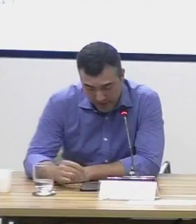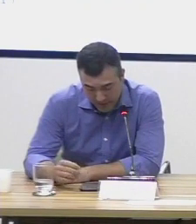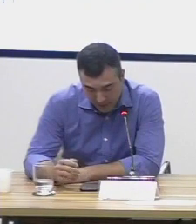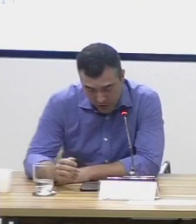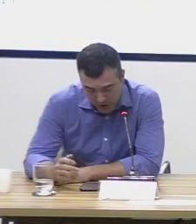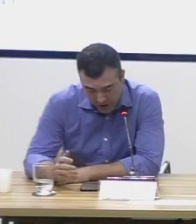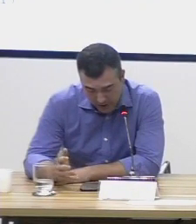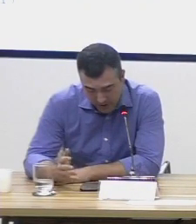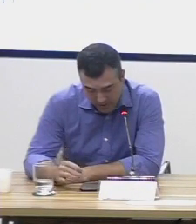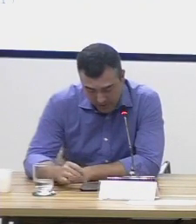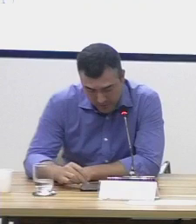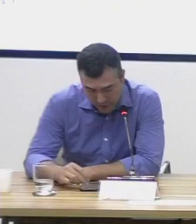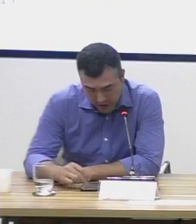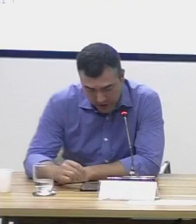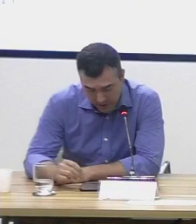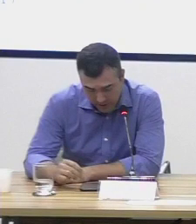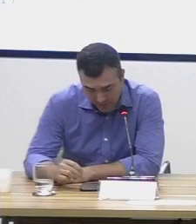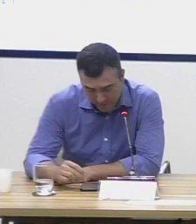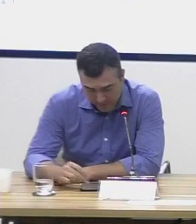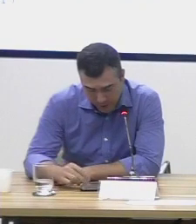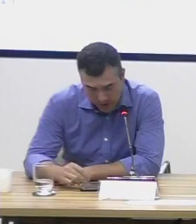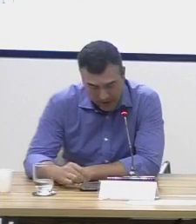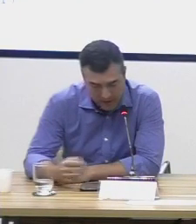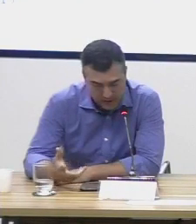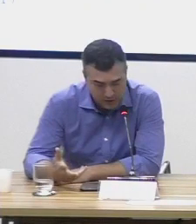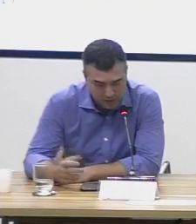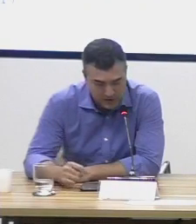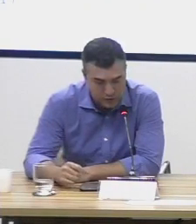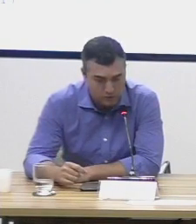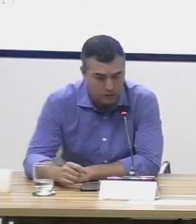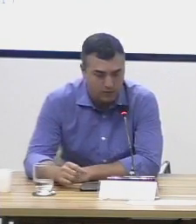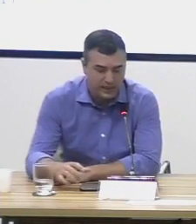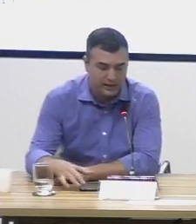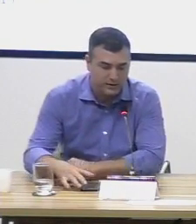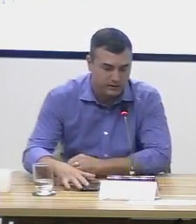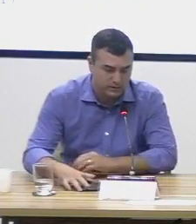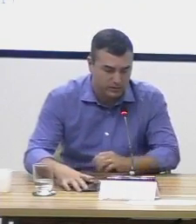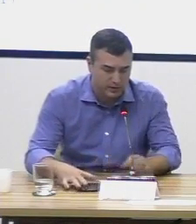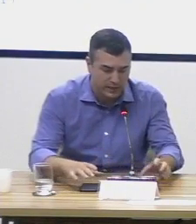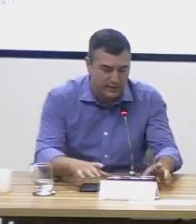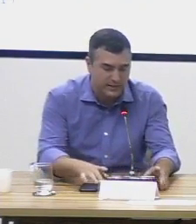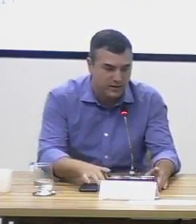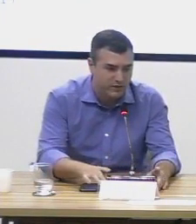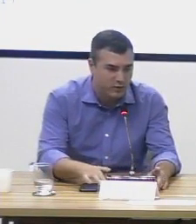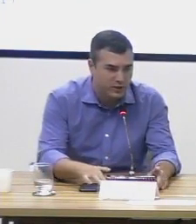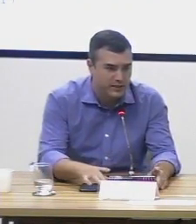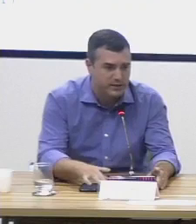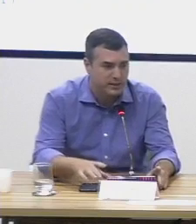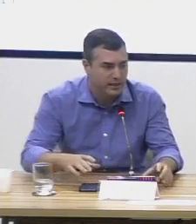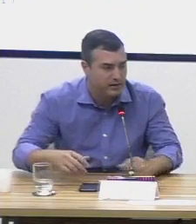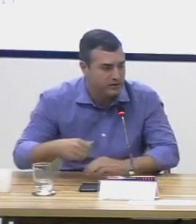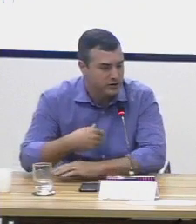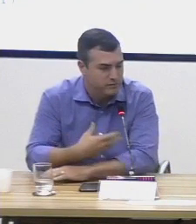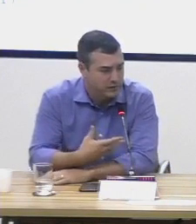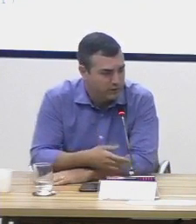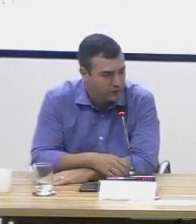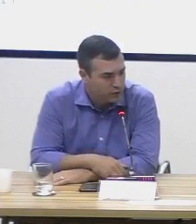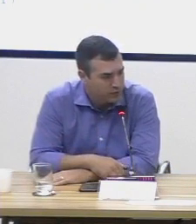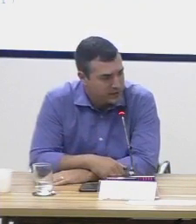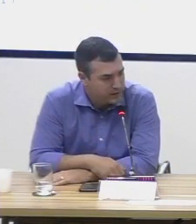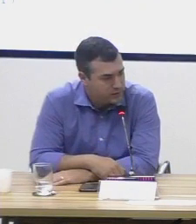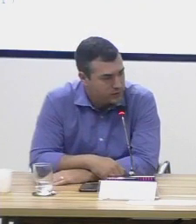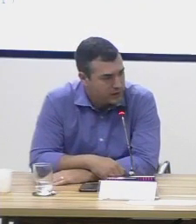A questão de neutralidade, que talvez seja o que mais tem a ver com a agência, já que ela